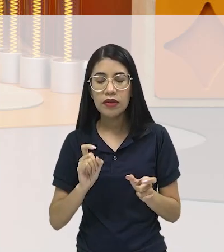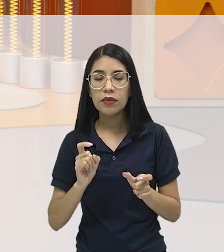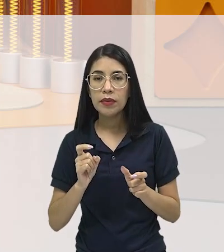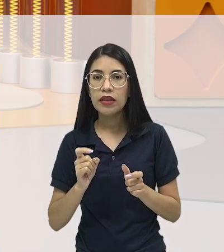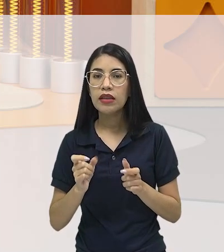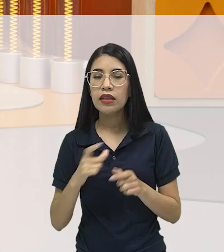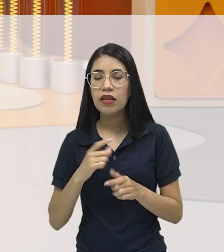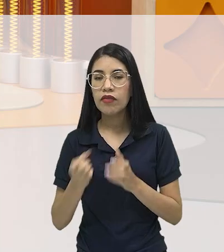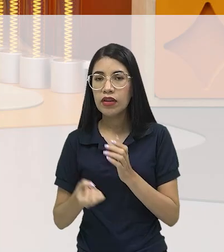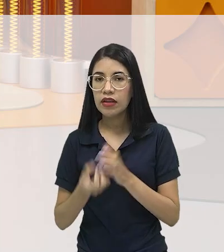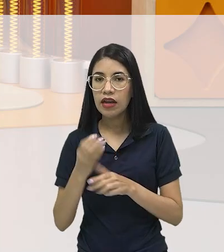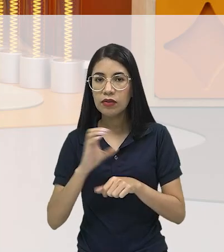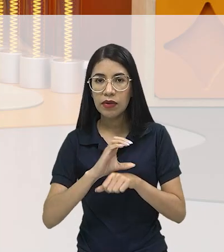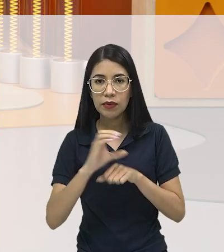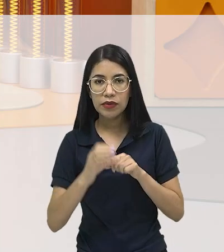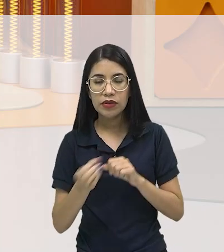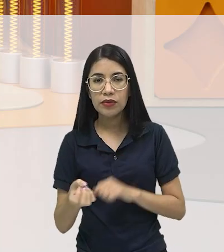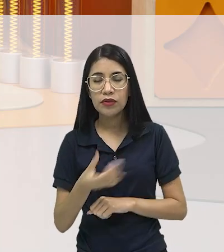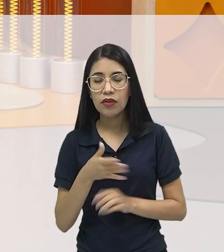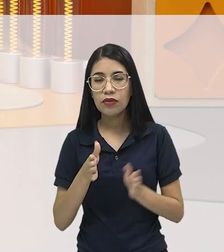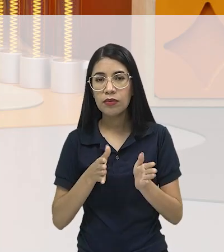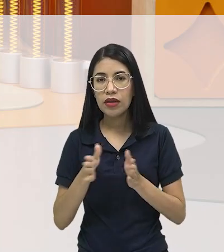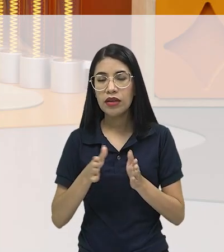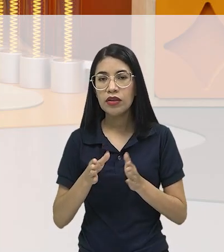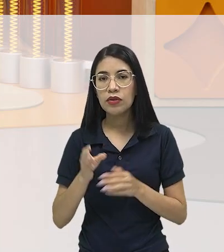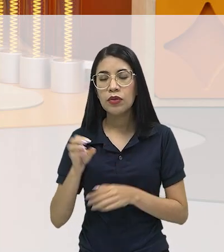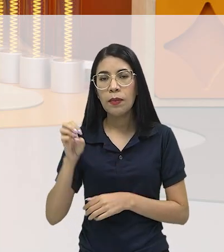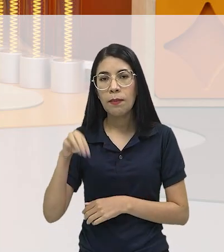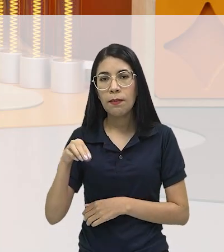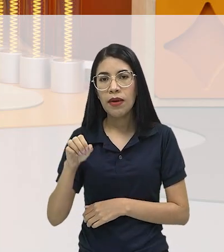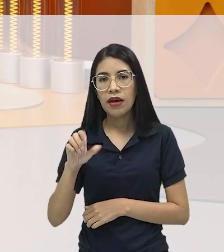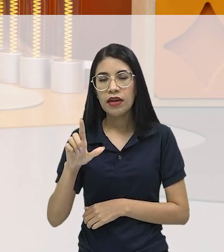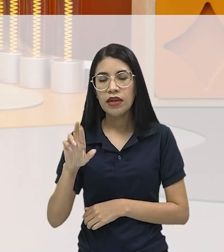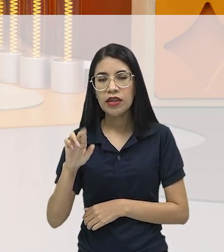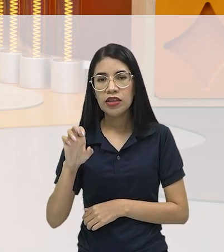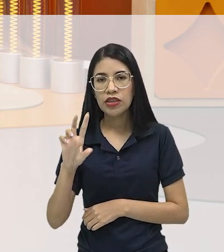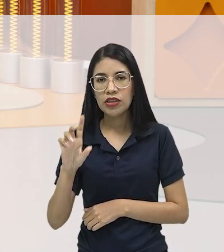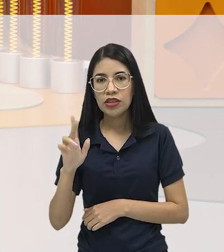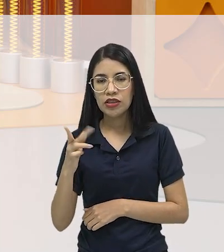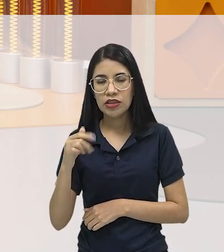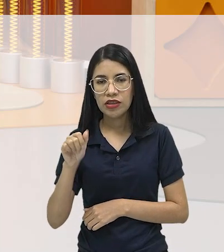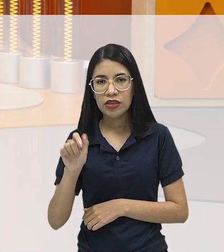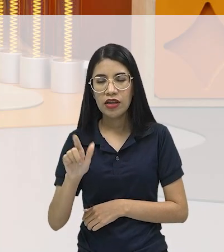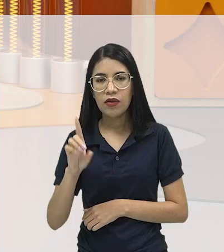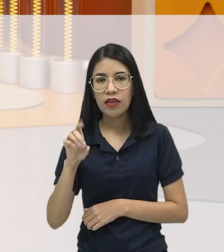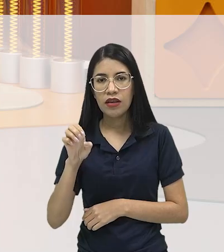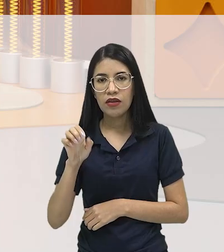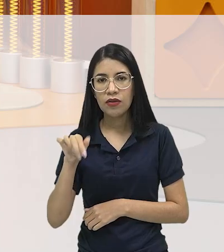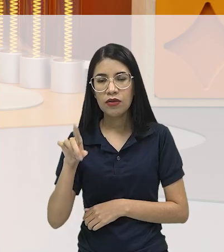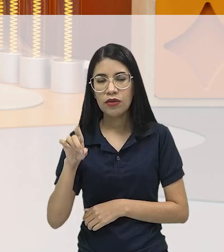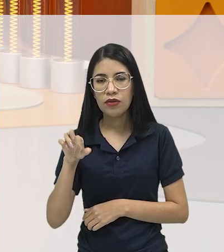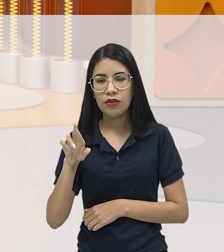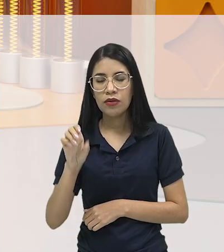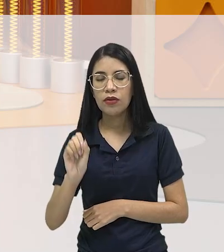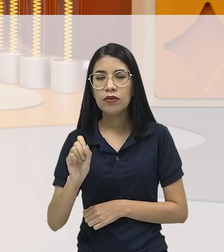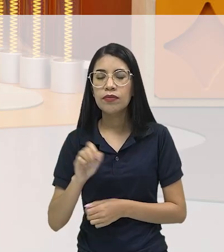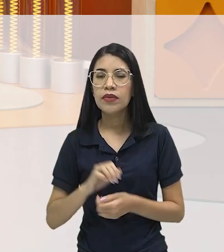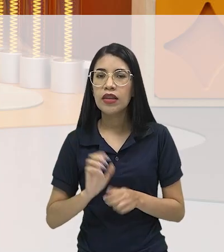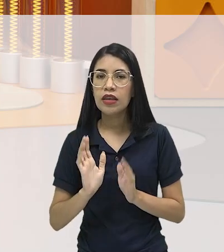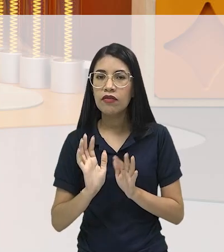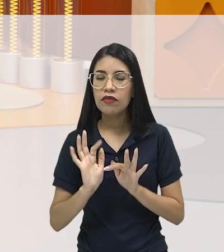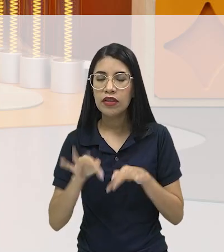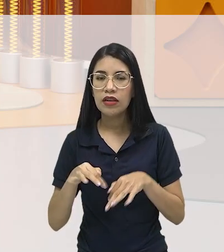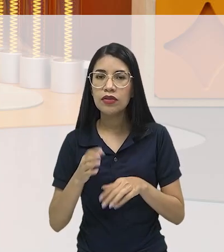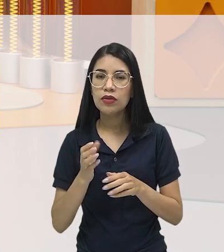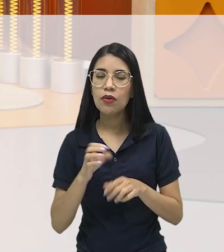tivemos uma nova Constituição durante o governo do Marechal Deodoro da Fonseca, quando o Brasil se torna república e acabou o segundo reinado